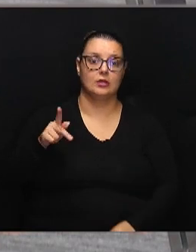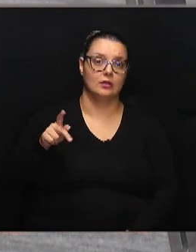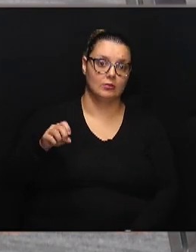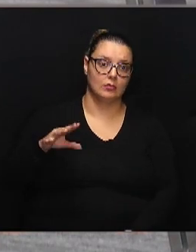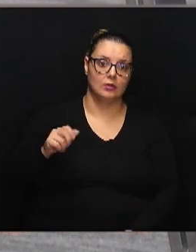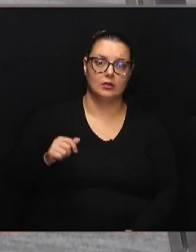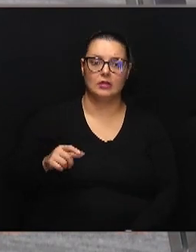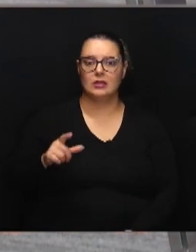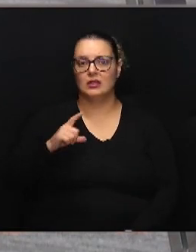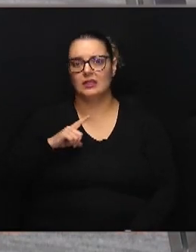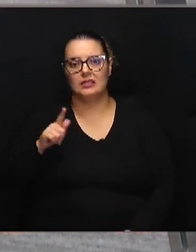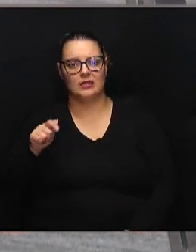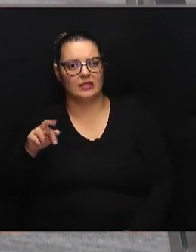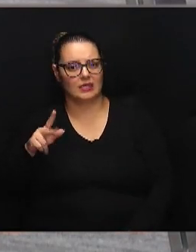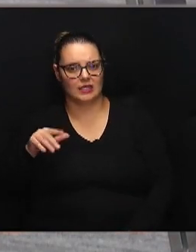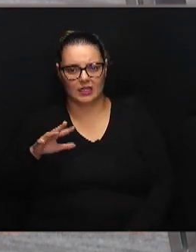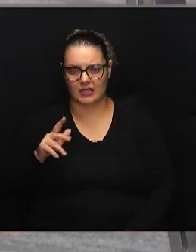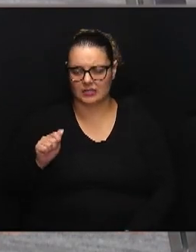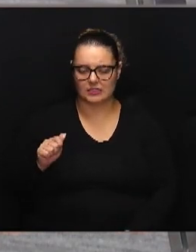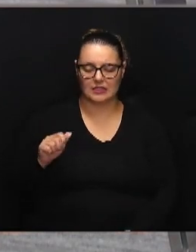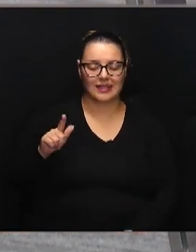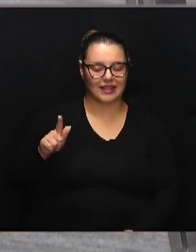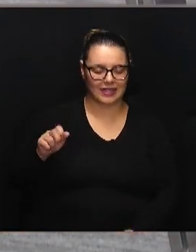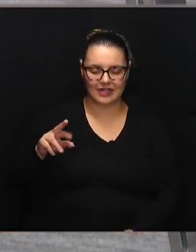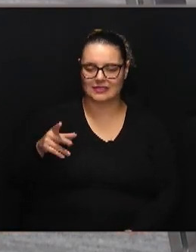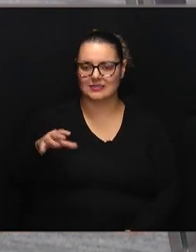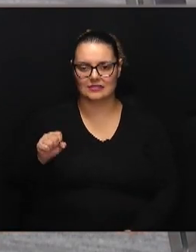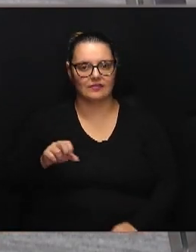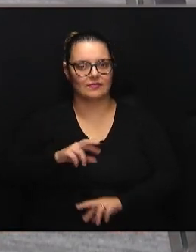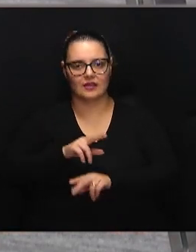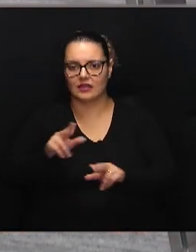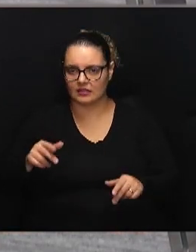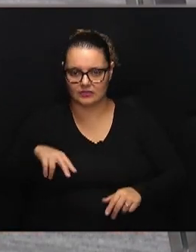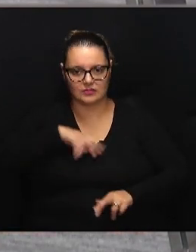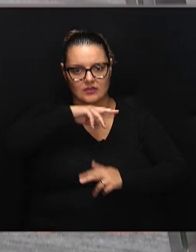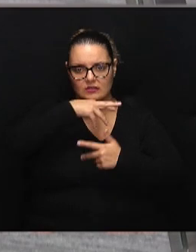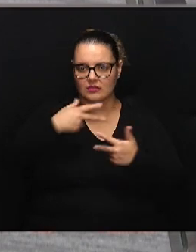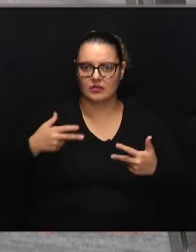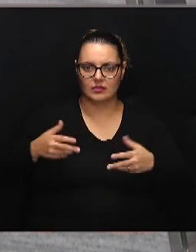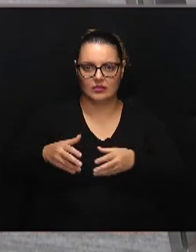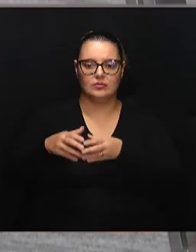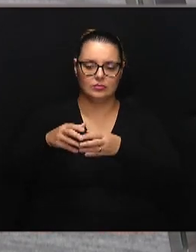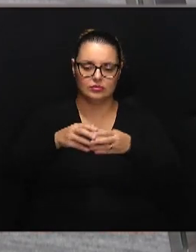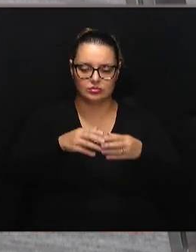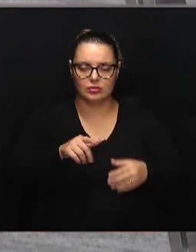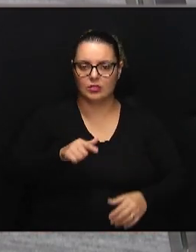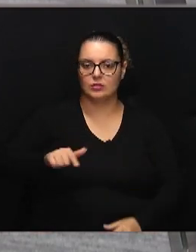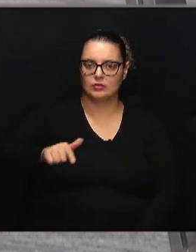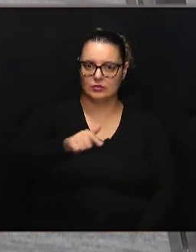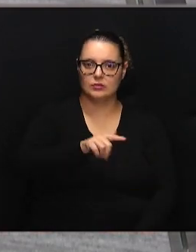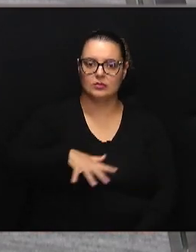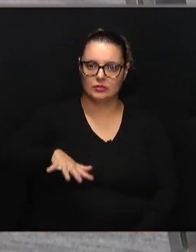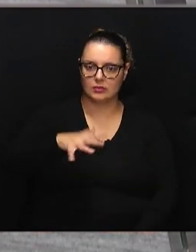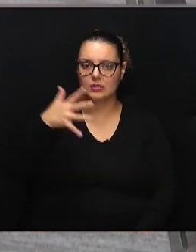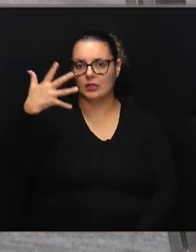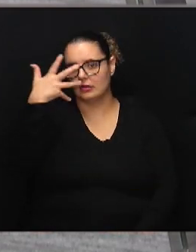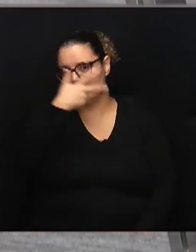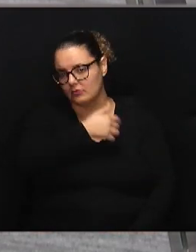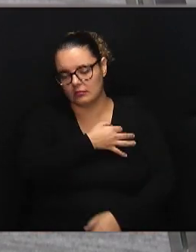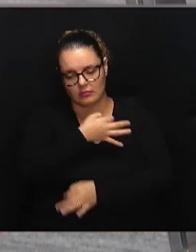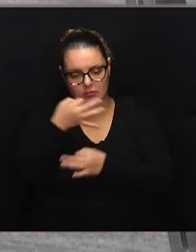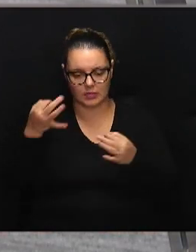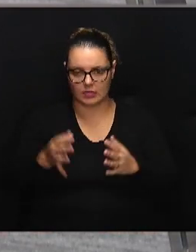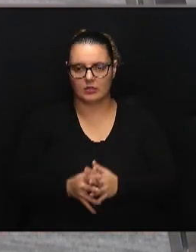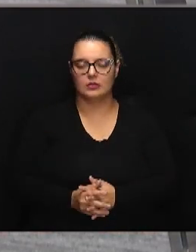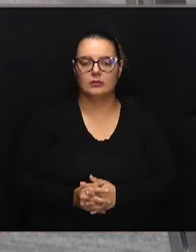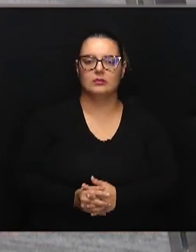tem garça, tem vários animais silvestres que faz ali um convívio naquele local que é maravilhoso, além de